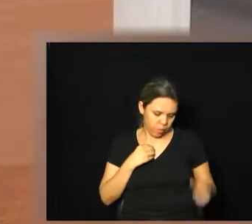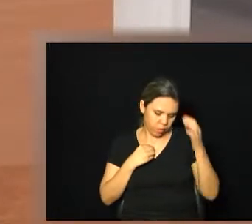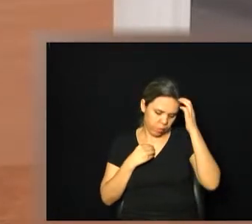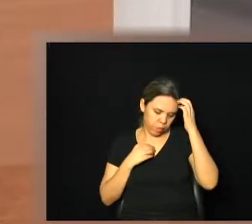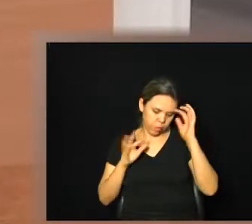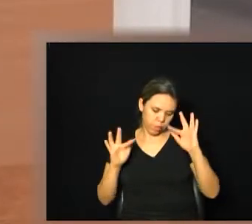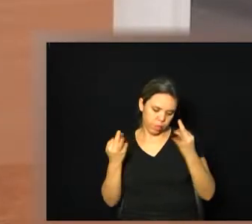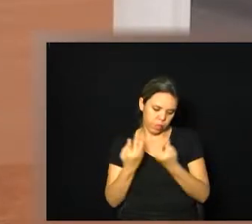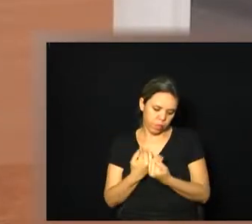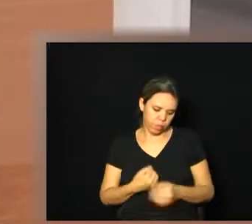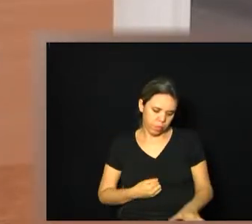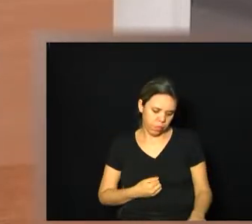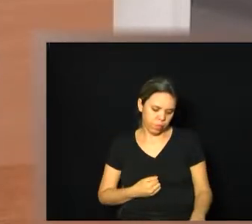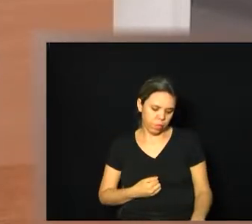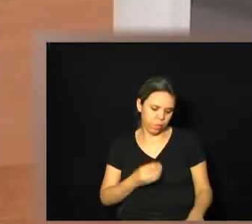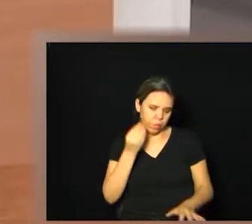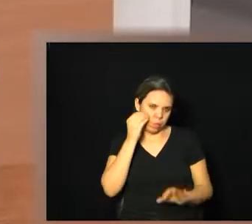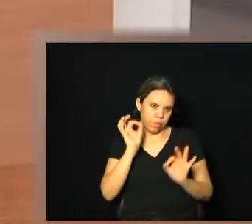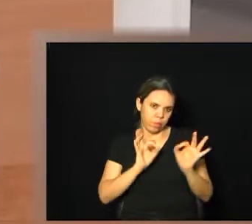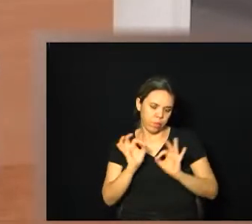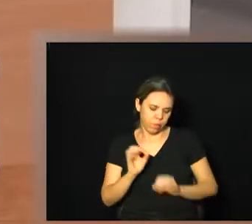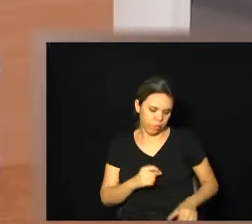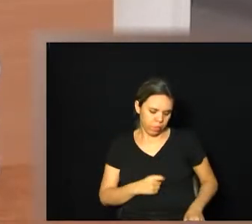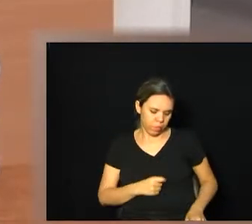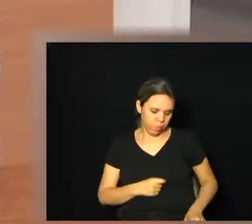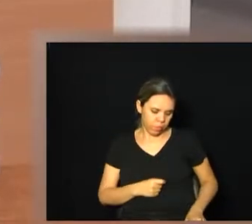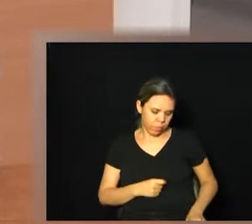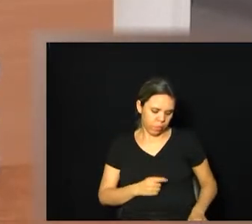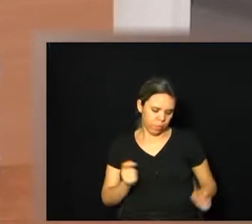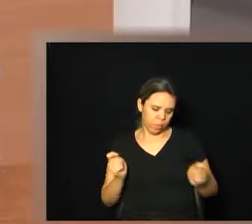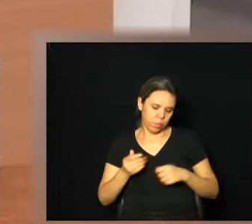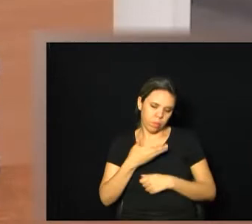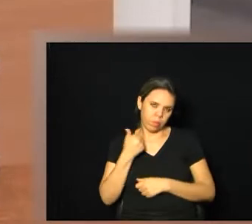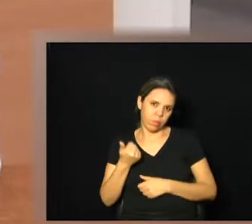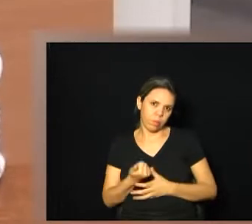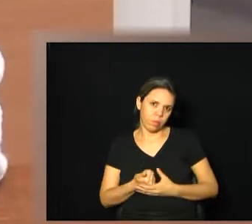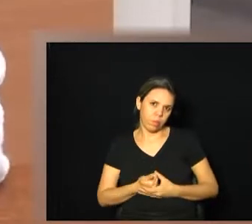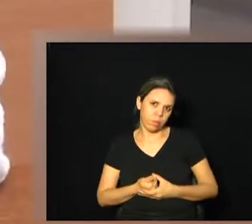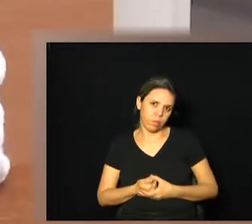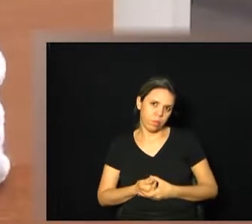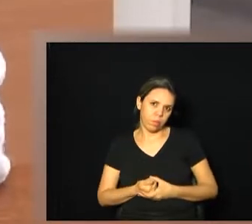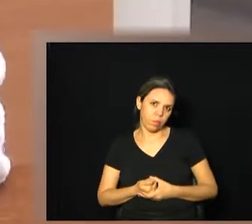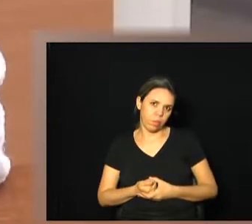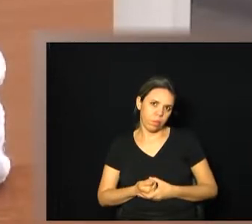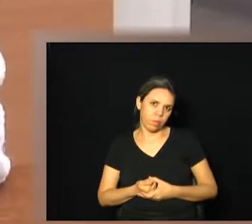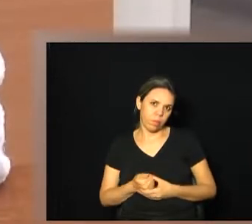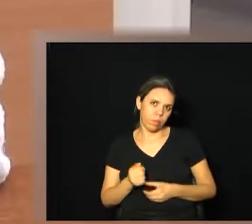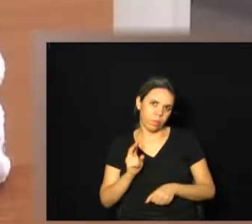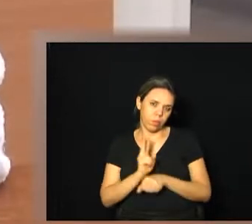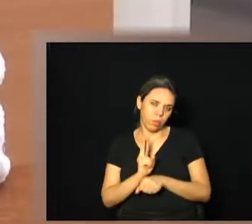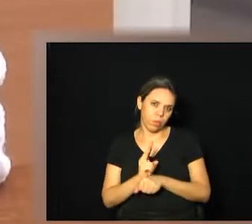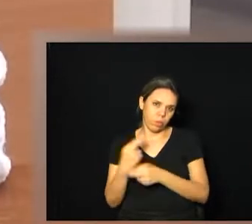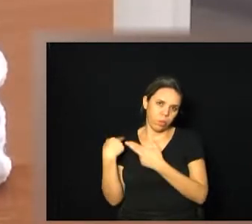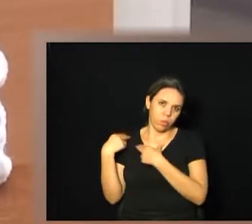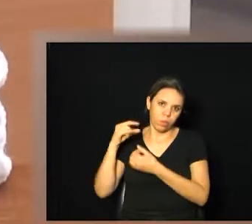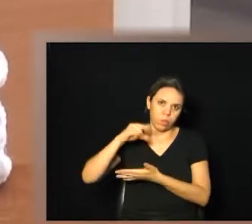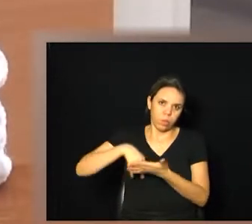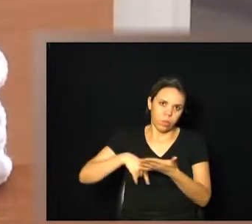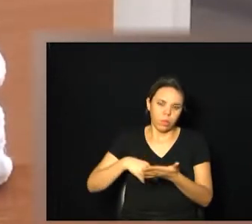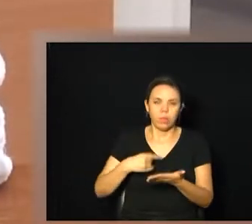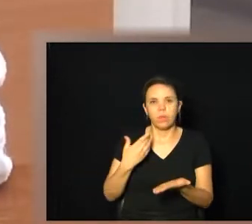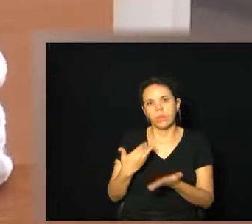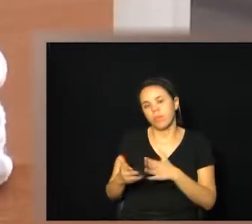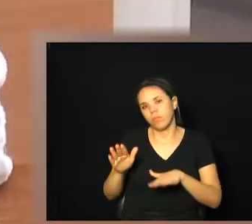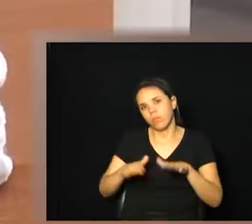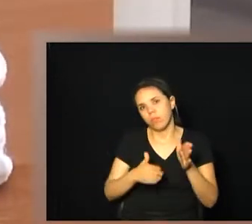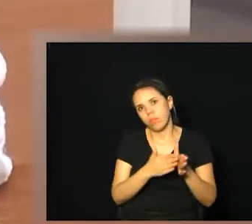família, ela tenta se organizar da melhor forma possível, e a questão da guarda, ela fica mesmo um pouco perdida